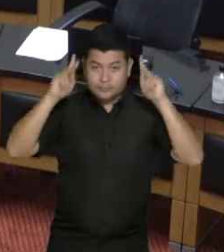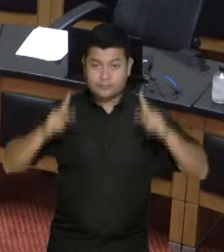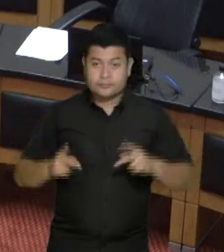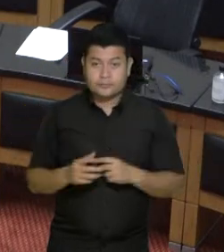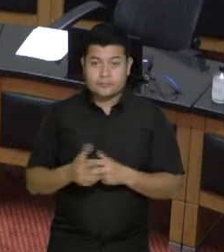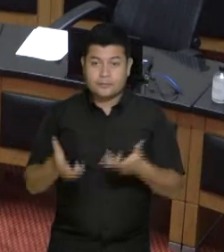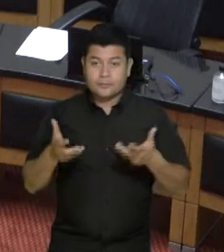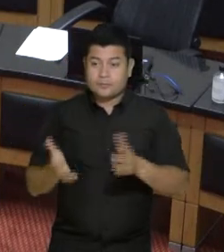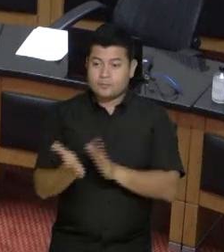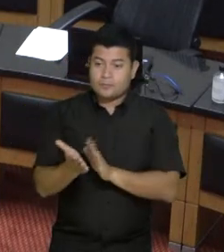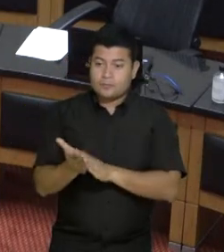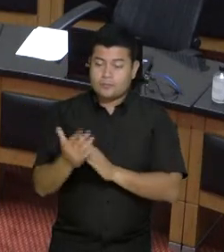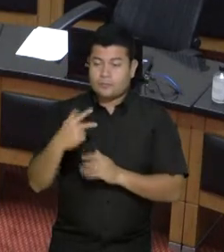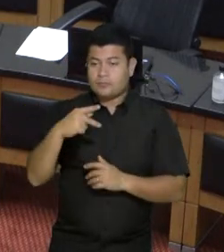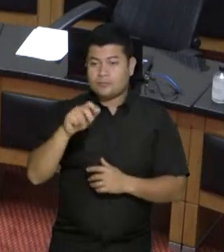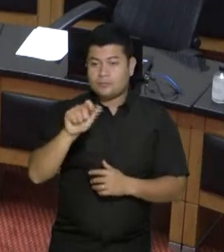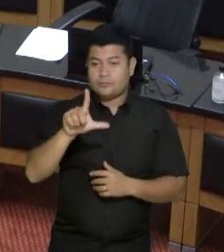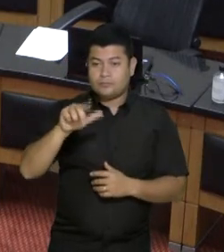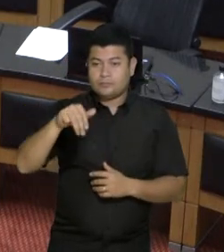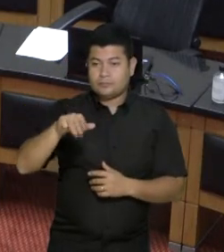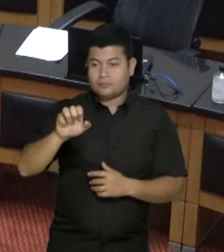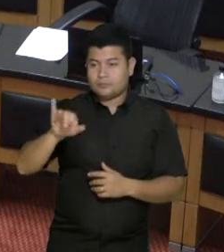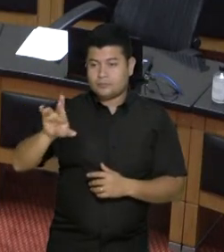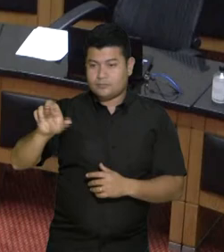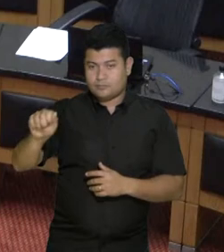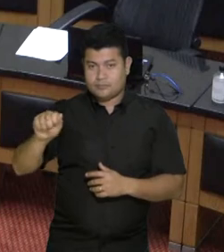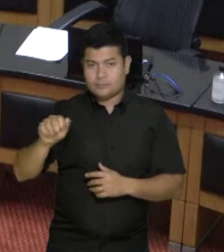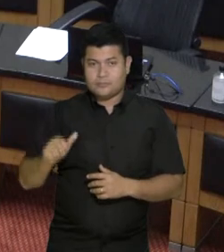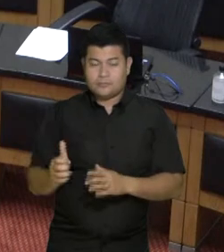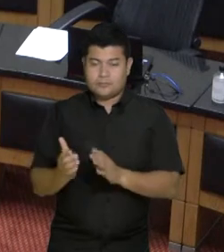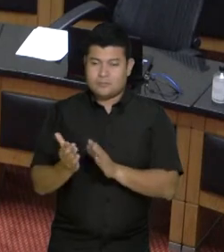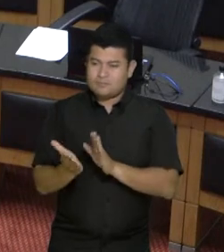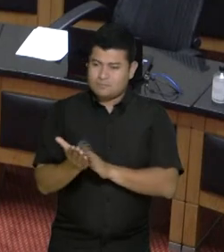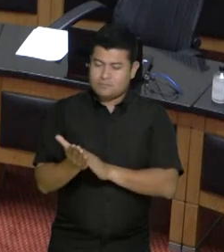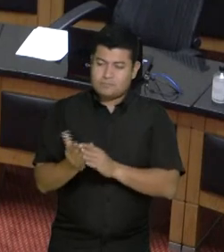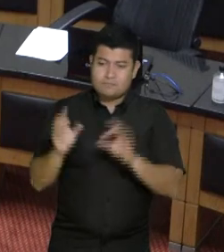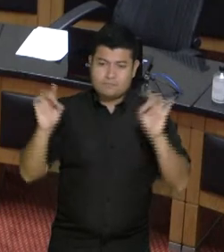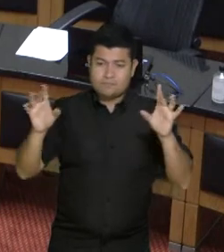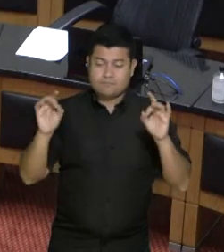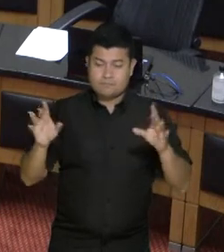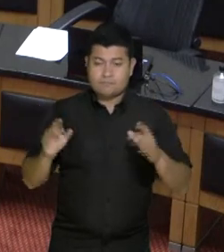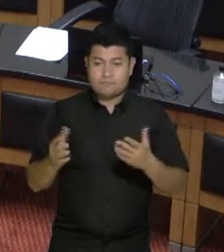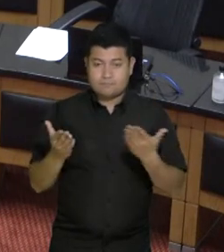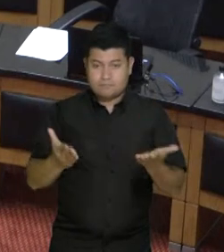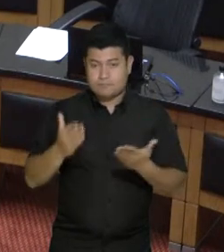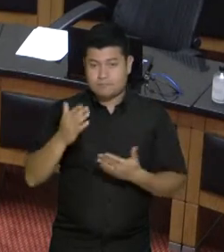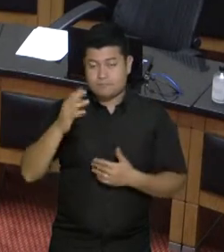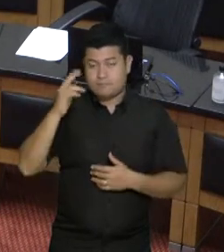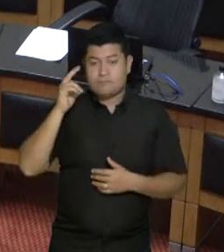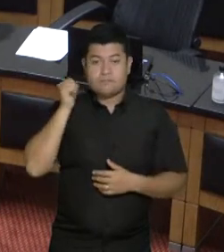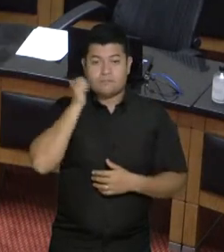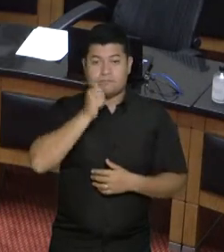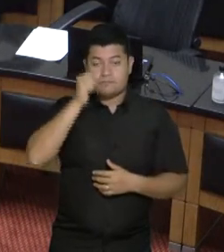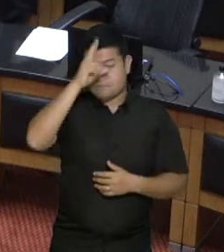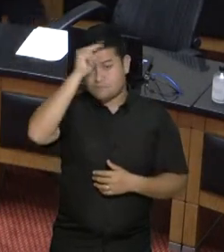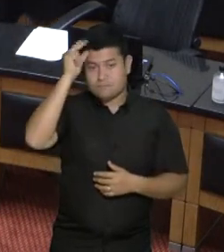Palmeiras, parabenizar em especial a prefeita, porque eu sei o trabalho que dá fazer uma festa dessa